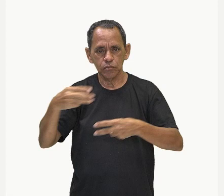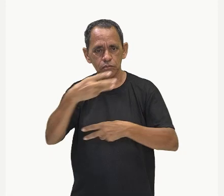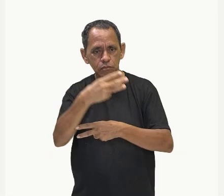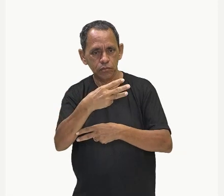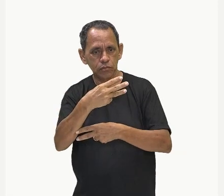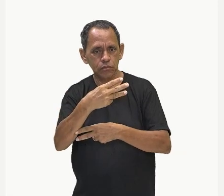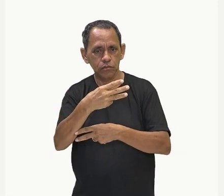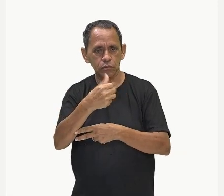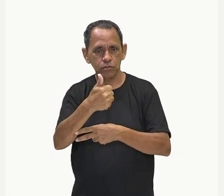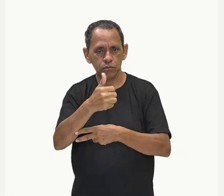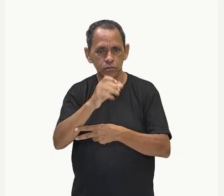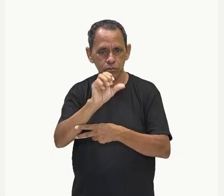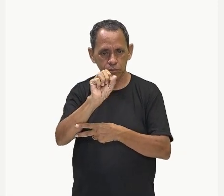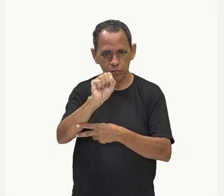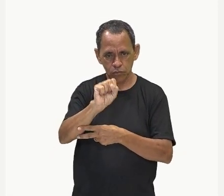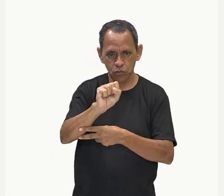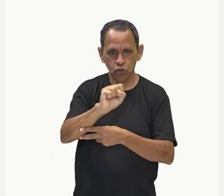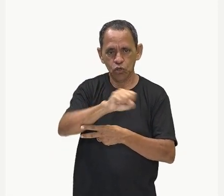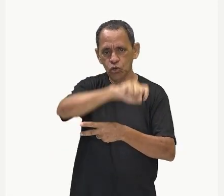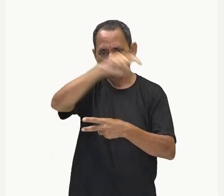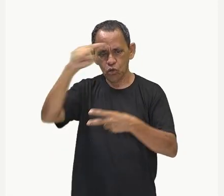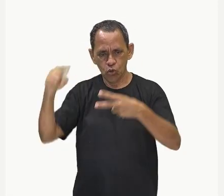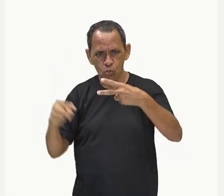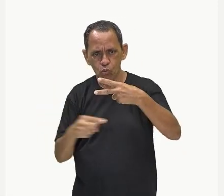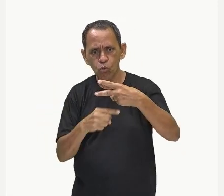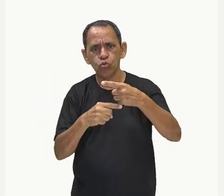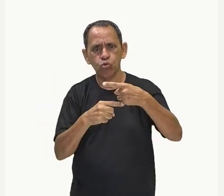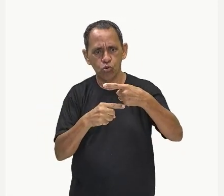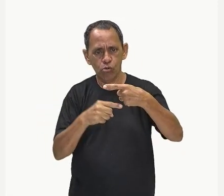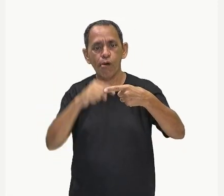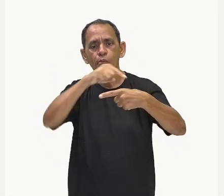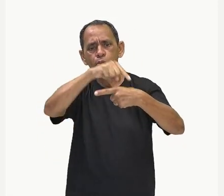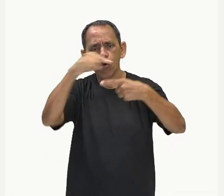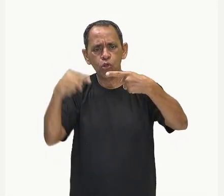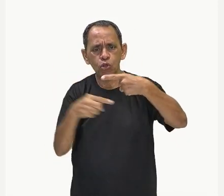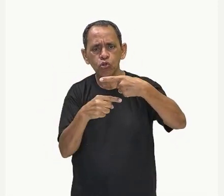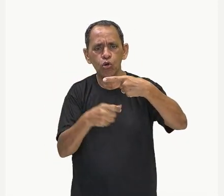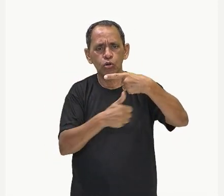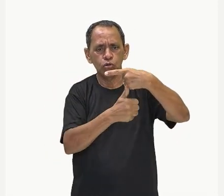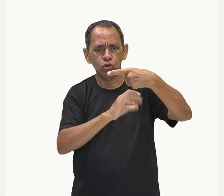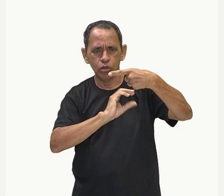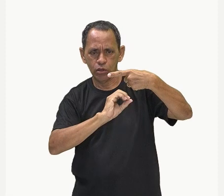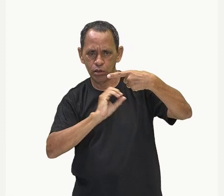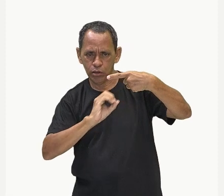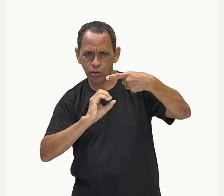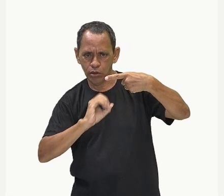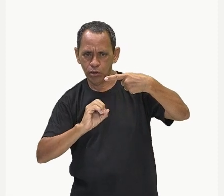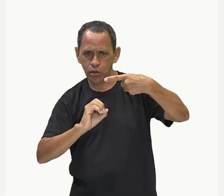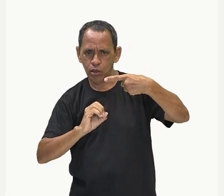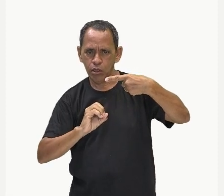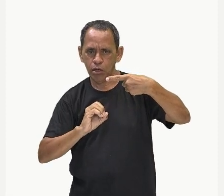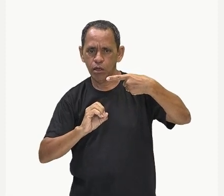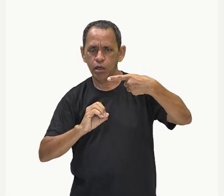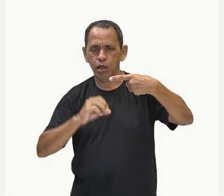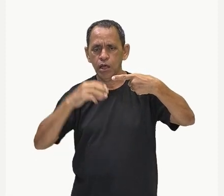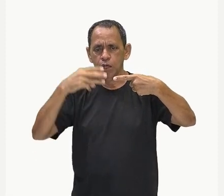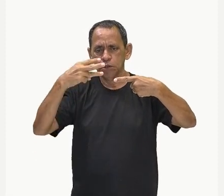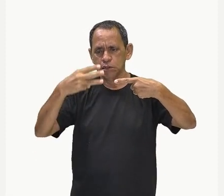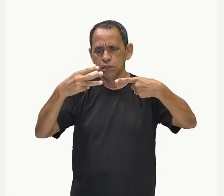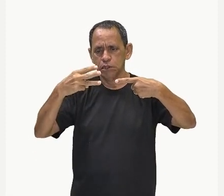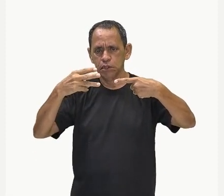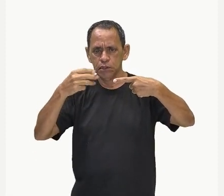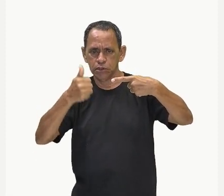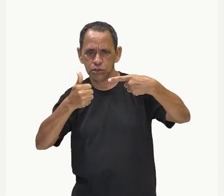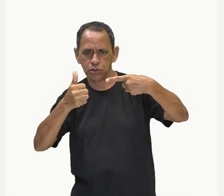Nosso denominador, ó, 3 zeros. Então, nosso número vai ter 3 casas decimais depois da